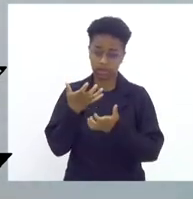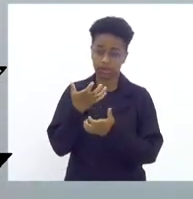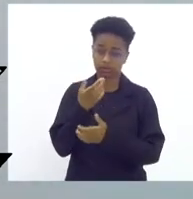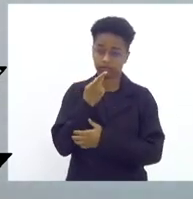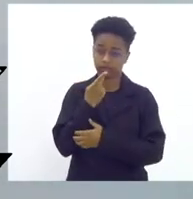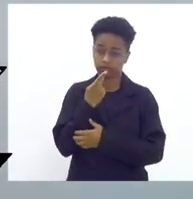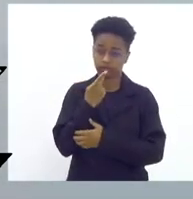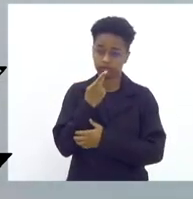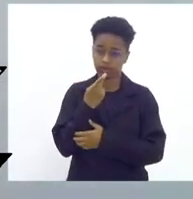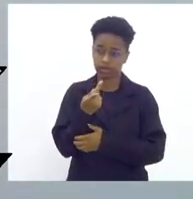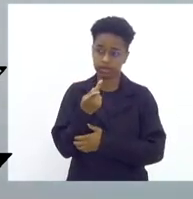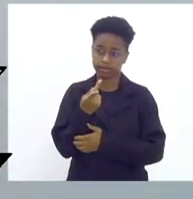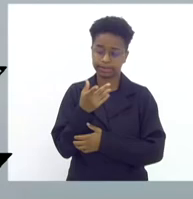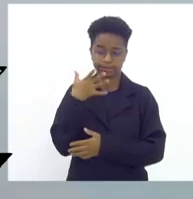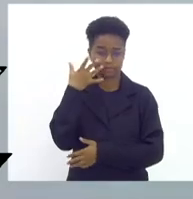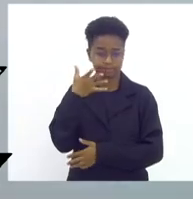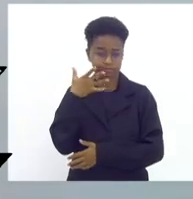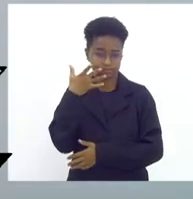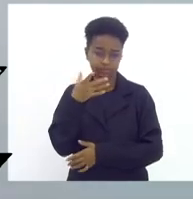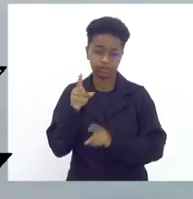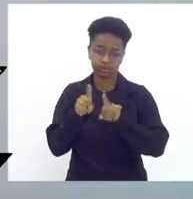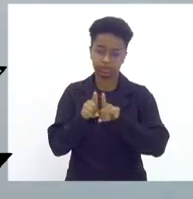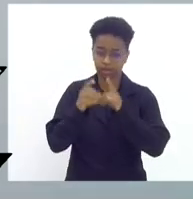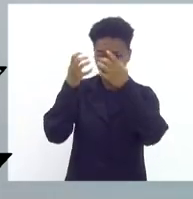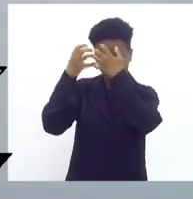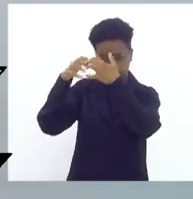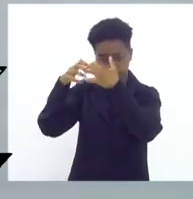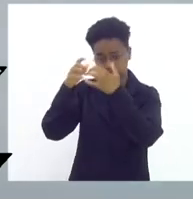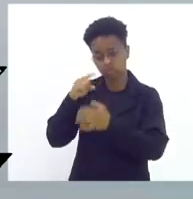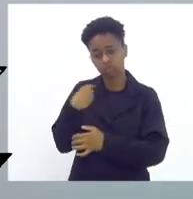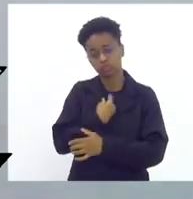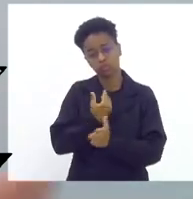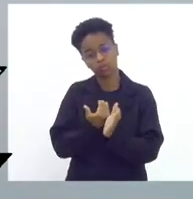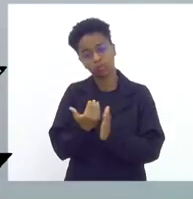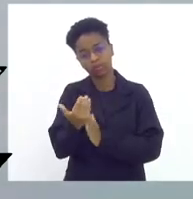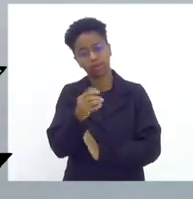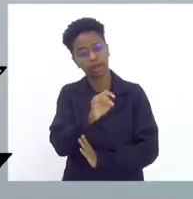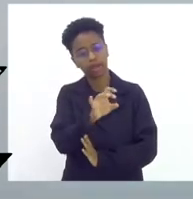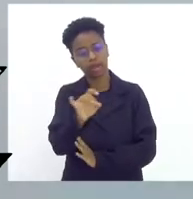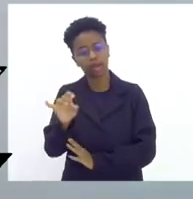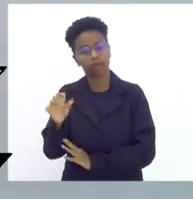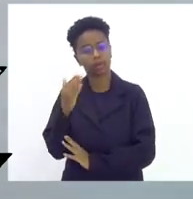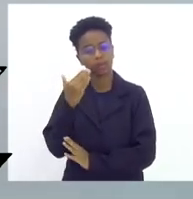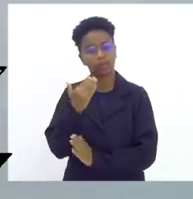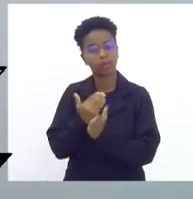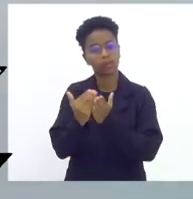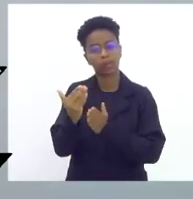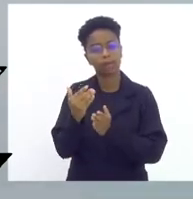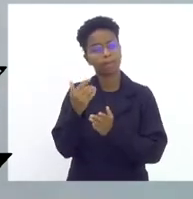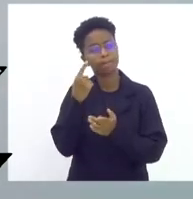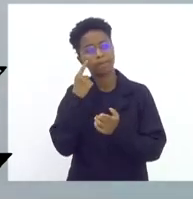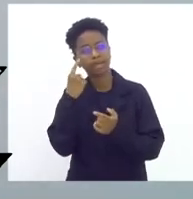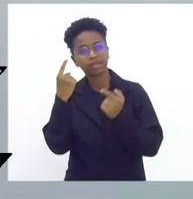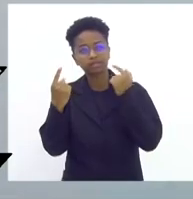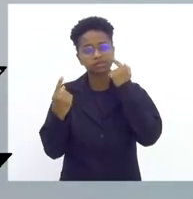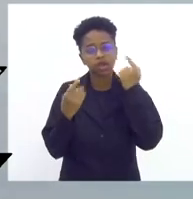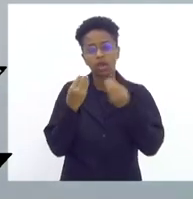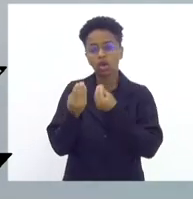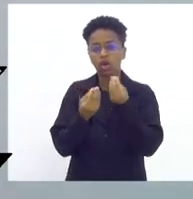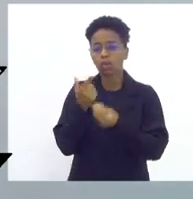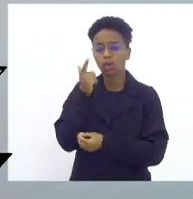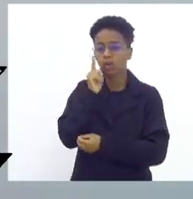a minha fala e a reflexão para a gente começar cada um de nós que estamos aqui como que a gente consegue